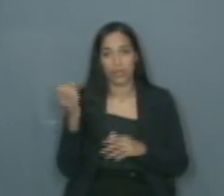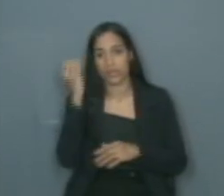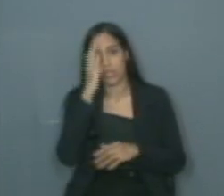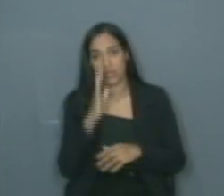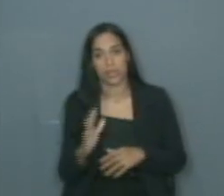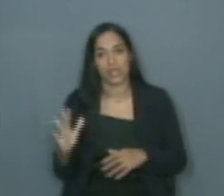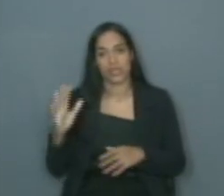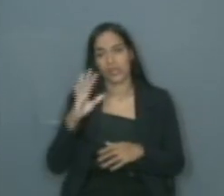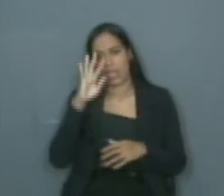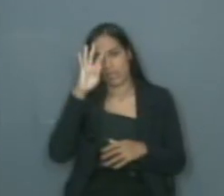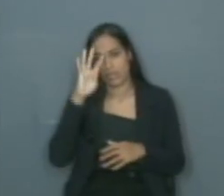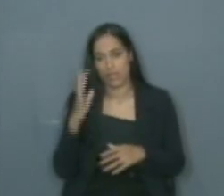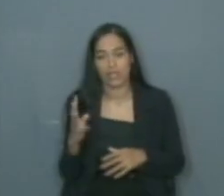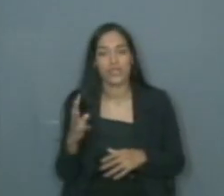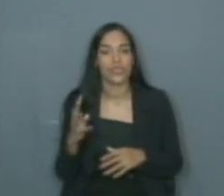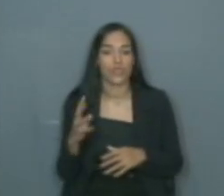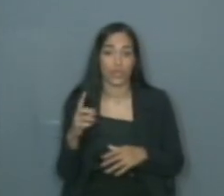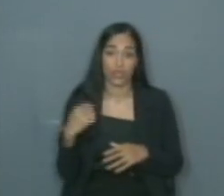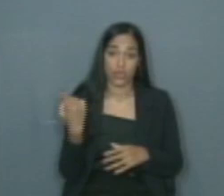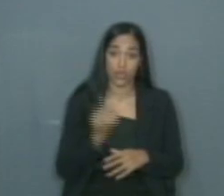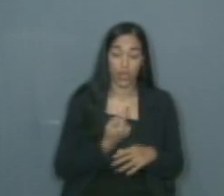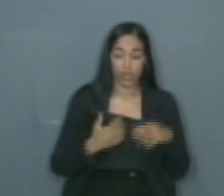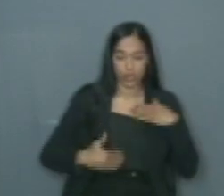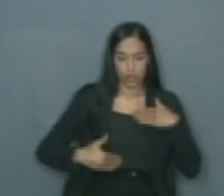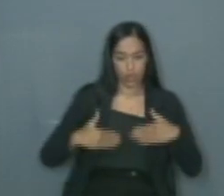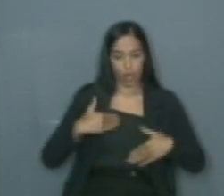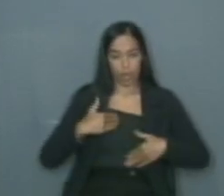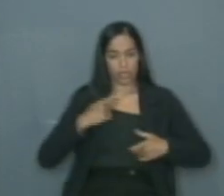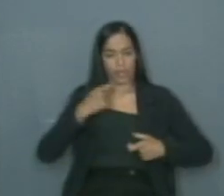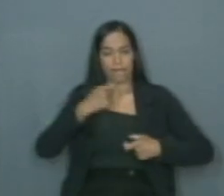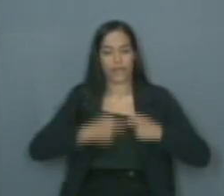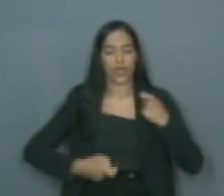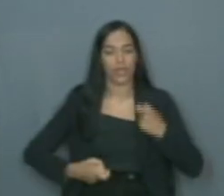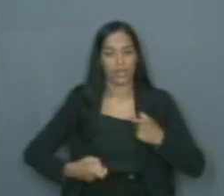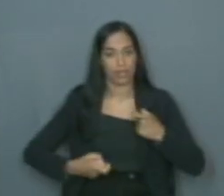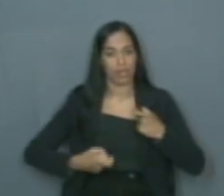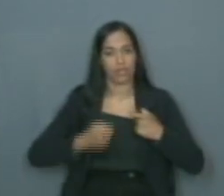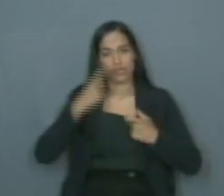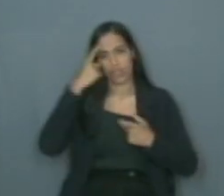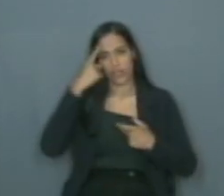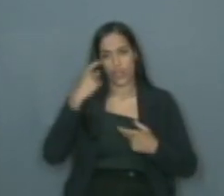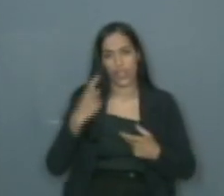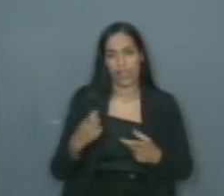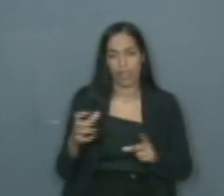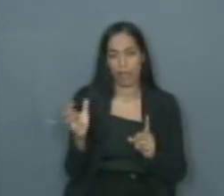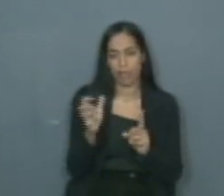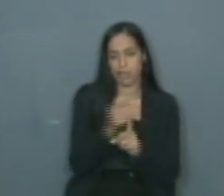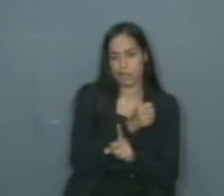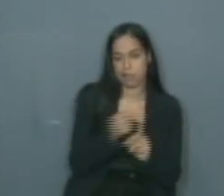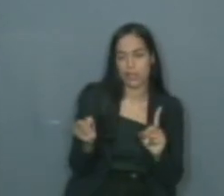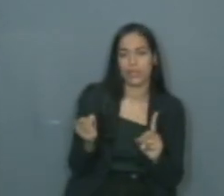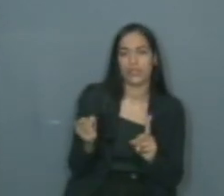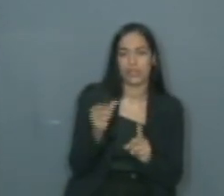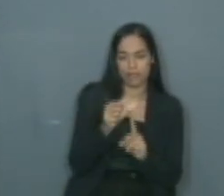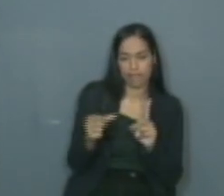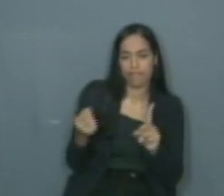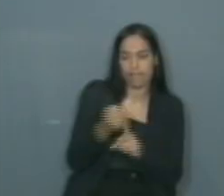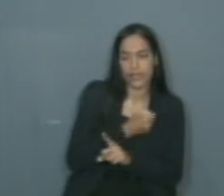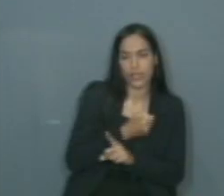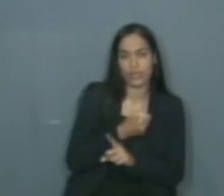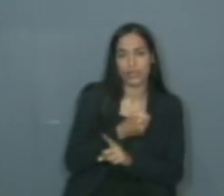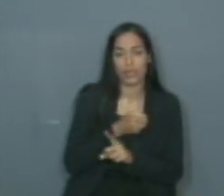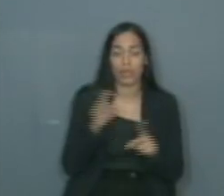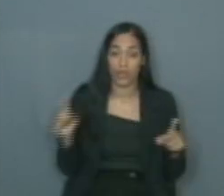das decisões, serem os nossos corpos que são violentados e que são os nossos corpos que são mortos. Então, a gente precisa lutar para